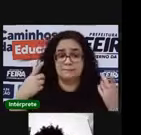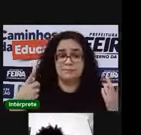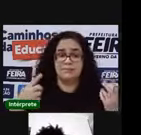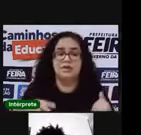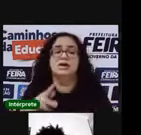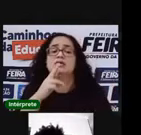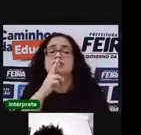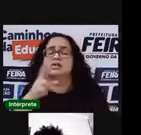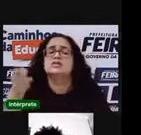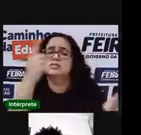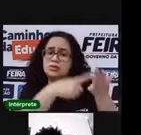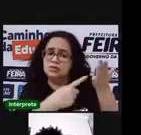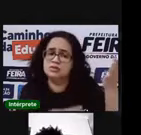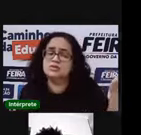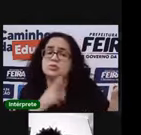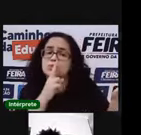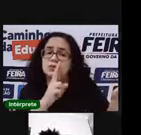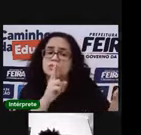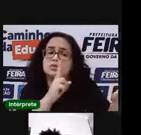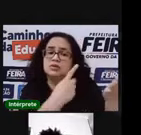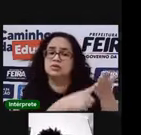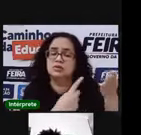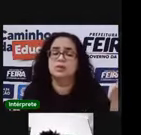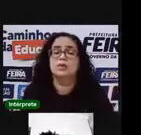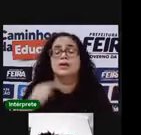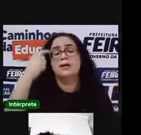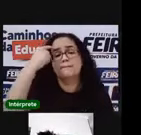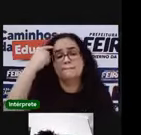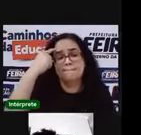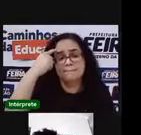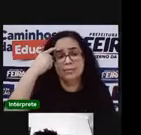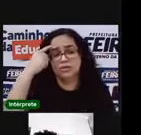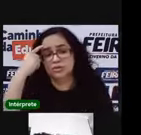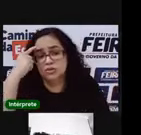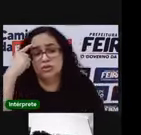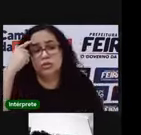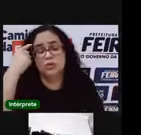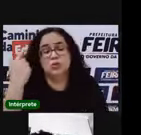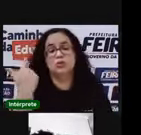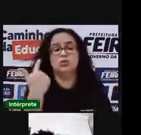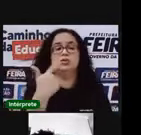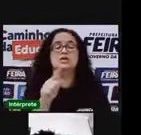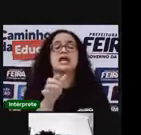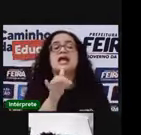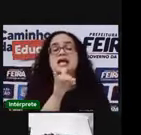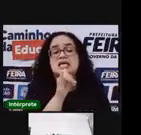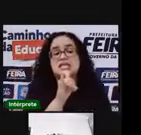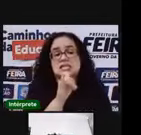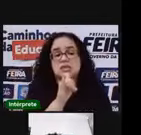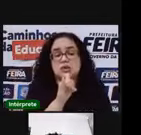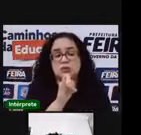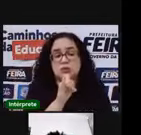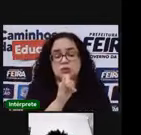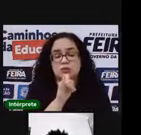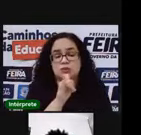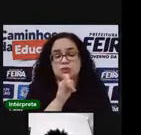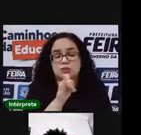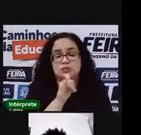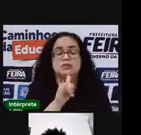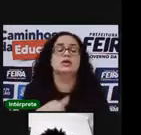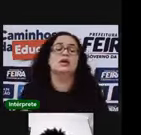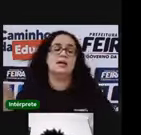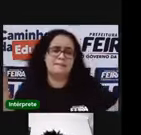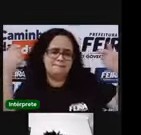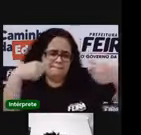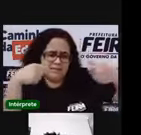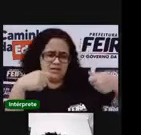vão respondendo aí no caderno de vocês, ó, quem vocês acham que é. Esse outro, por exemplo, é quem precisa